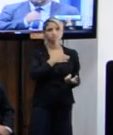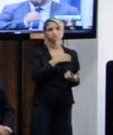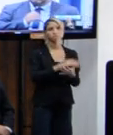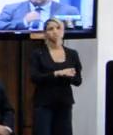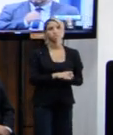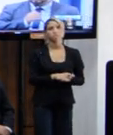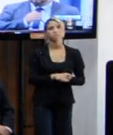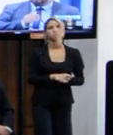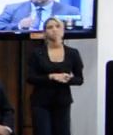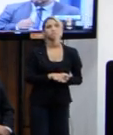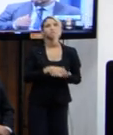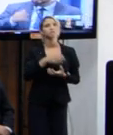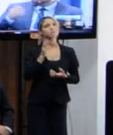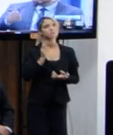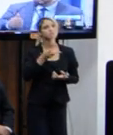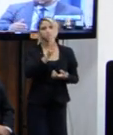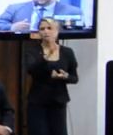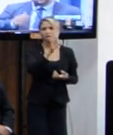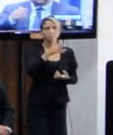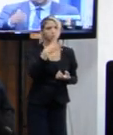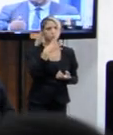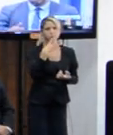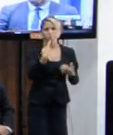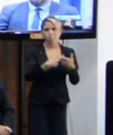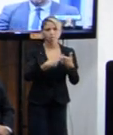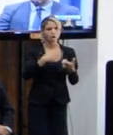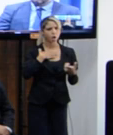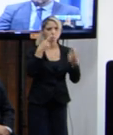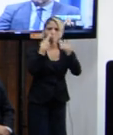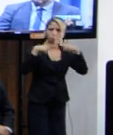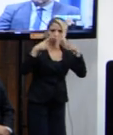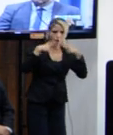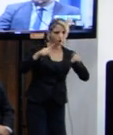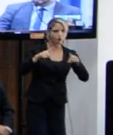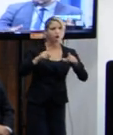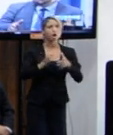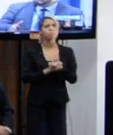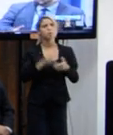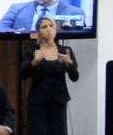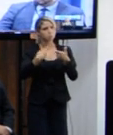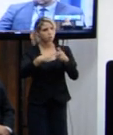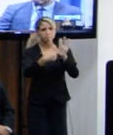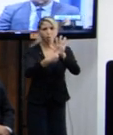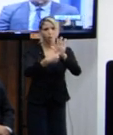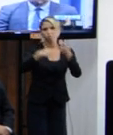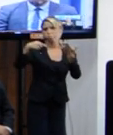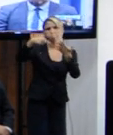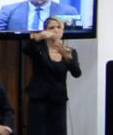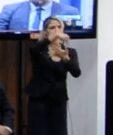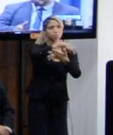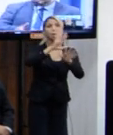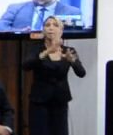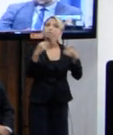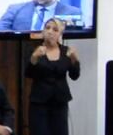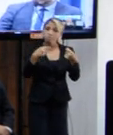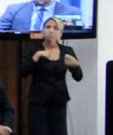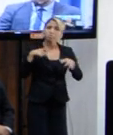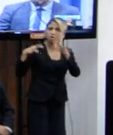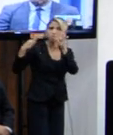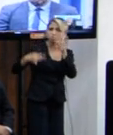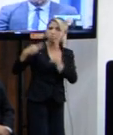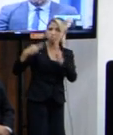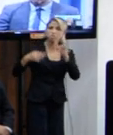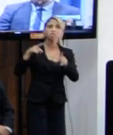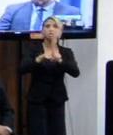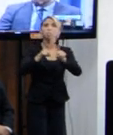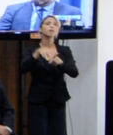disso, sempre sou conhecido por ser muito crítico, por ser muito pontual, mas também por ser justo e tentar ser cada vez mais